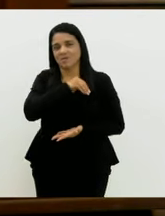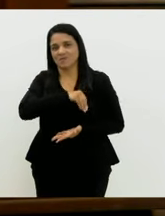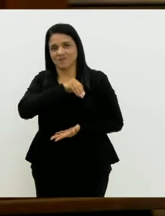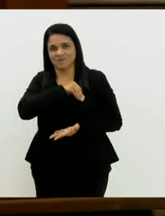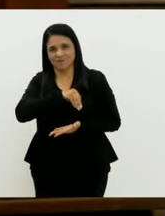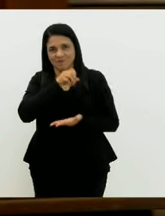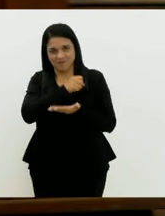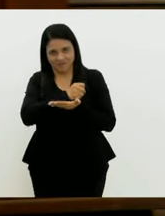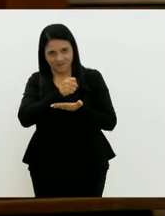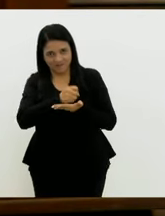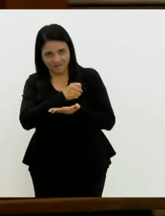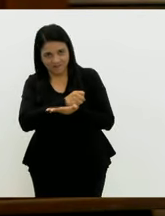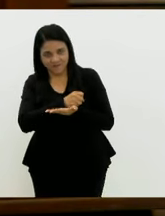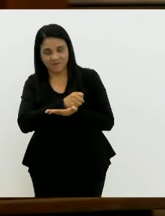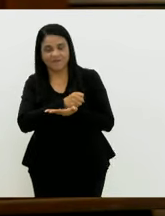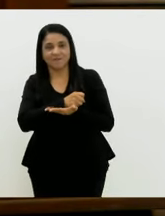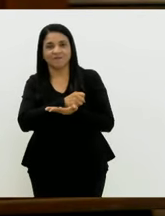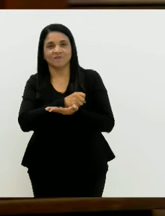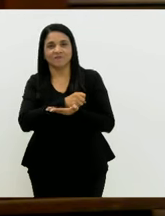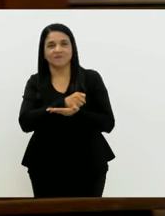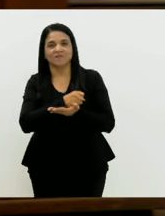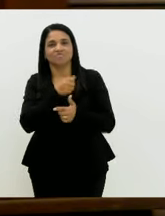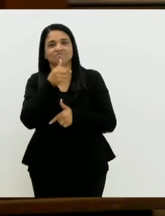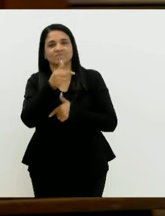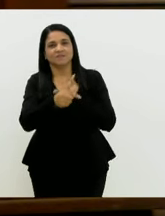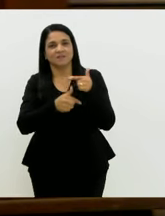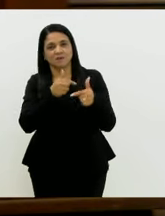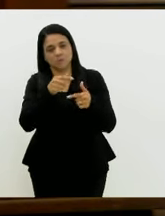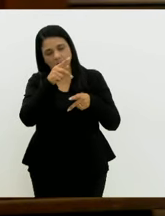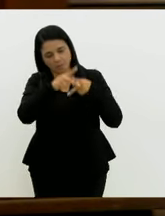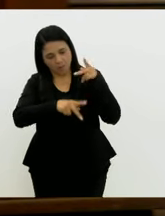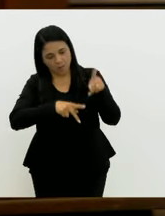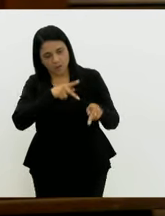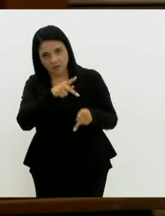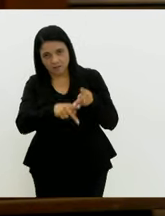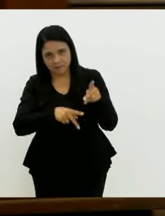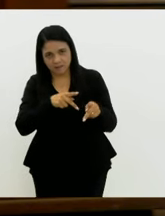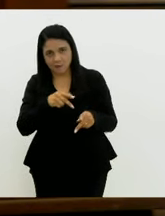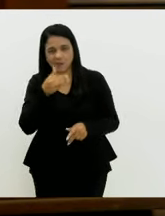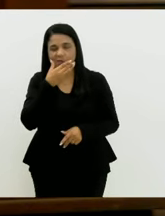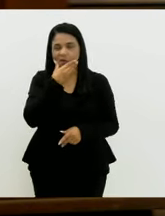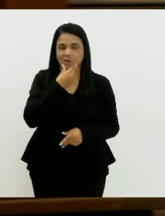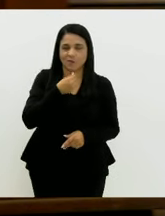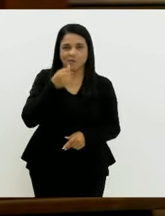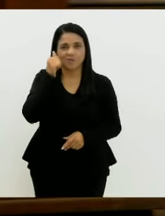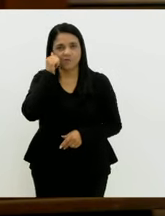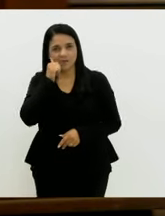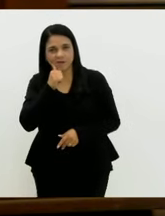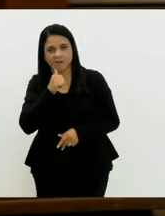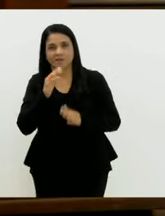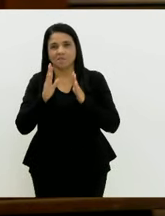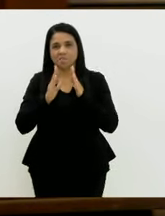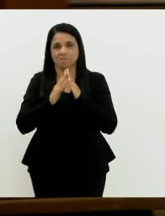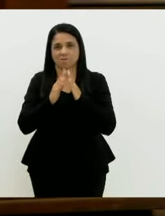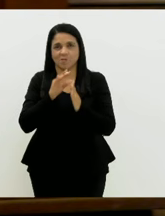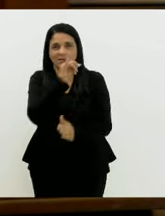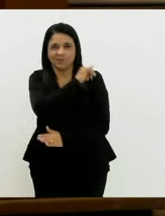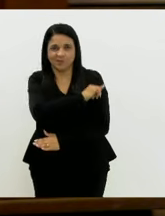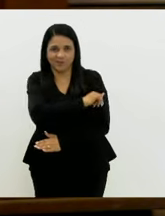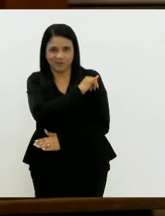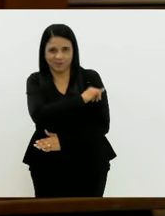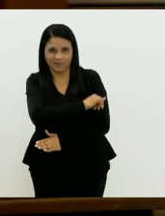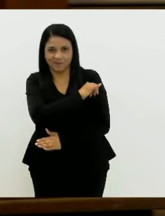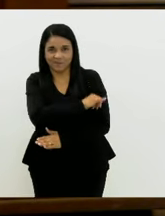para o nosso trabalhador e a nossa trabalhadora, morador do estado do Rio de Janeiro.